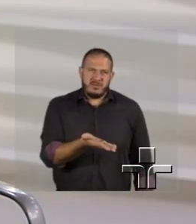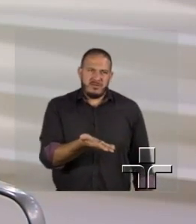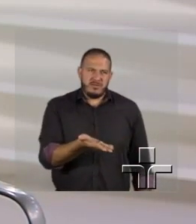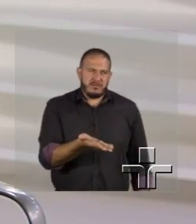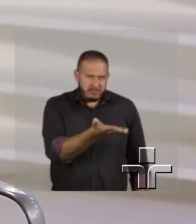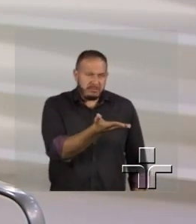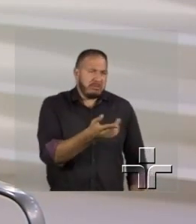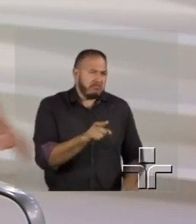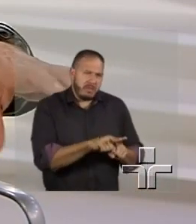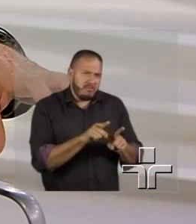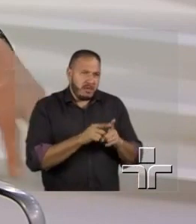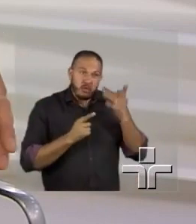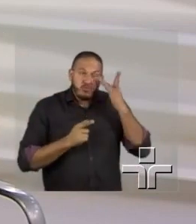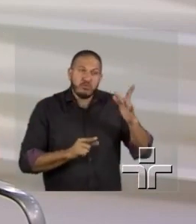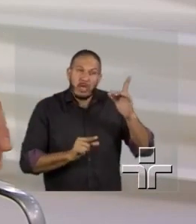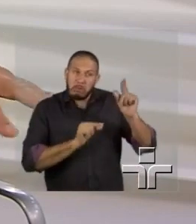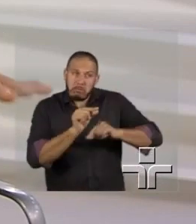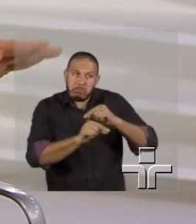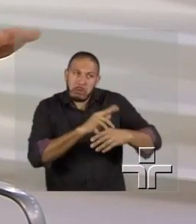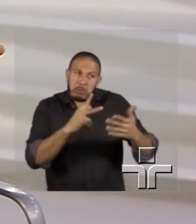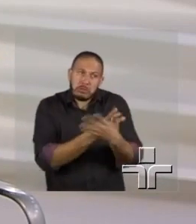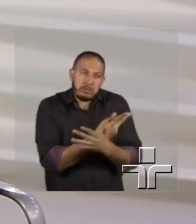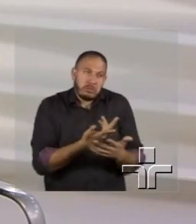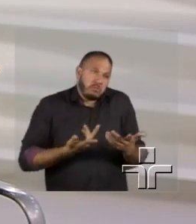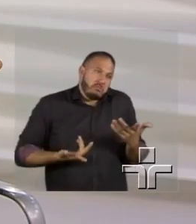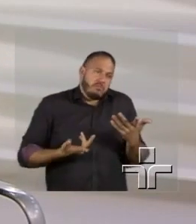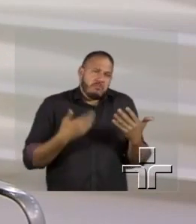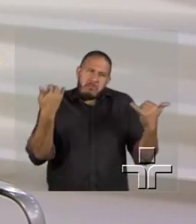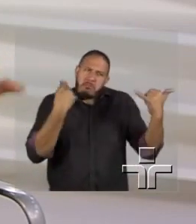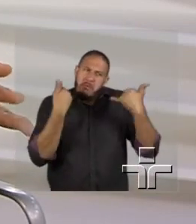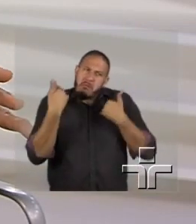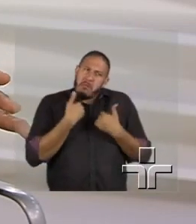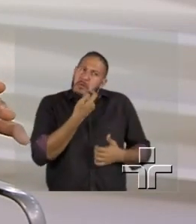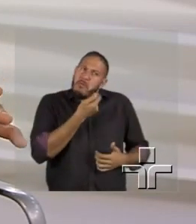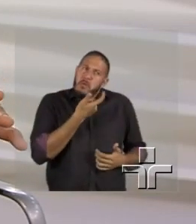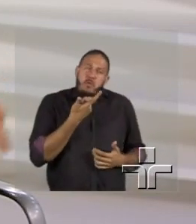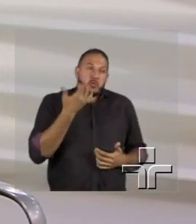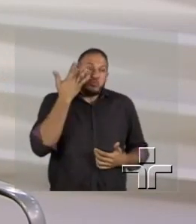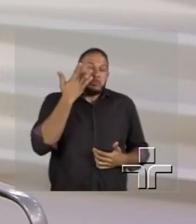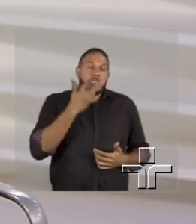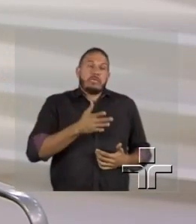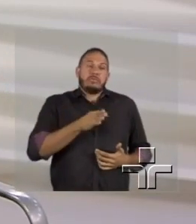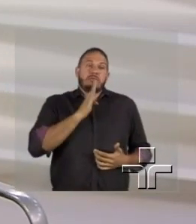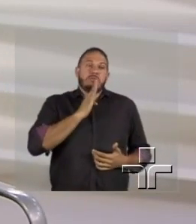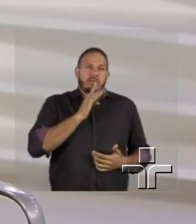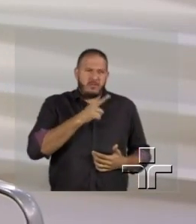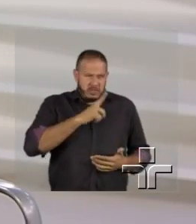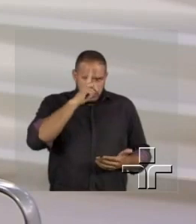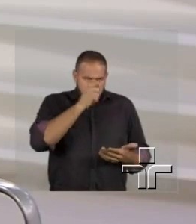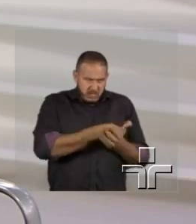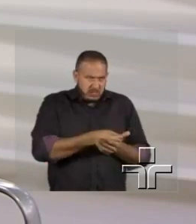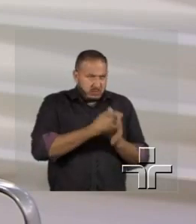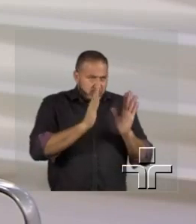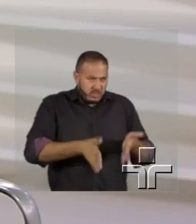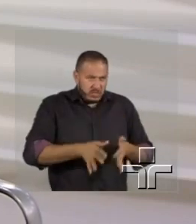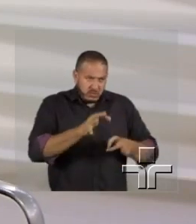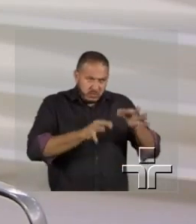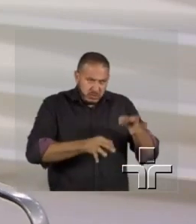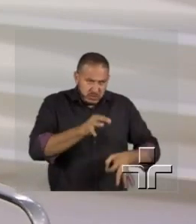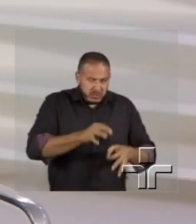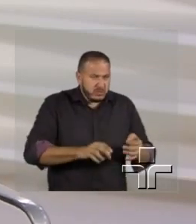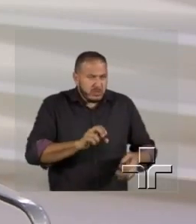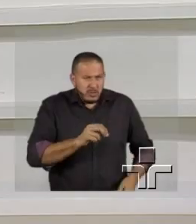morre 400 pessoas de um lado, morre 150 do outro lado. E quem é responsável por isso? Depois vai para as conversações de paz, onde os líderes vão